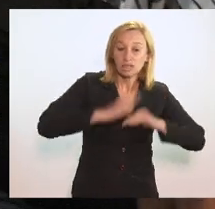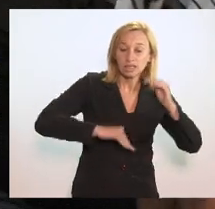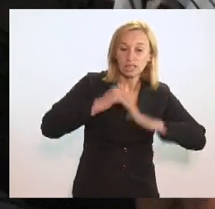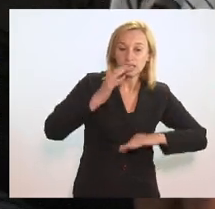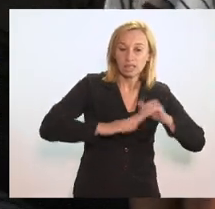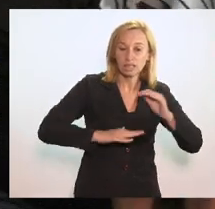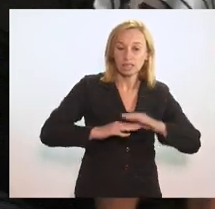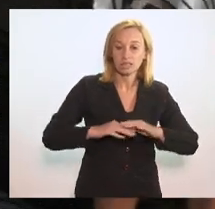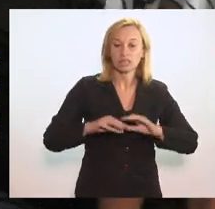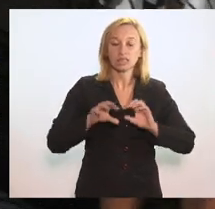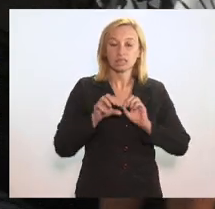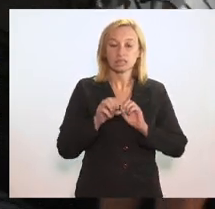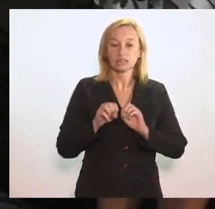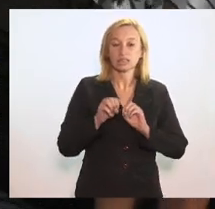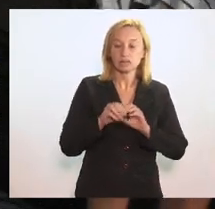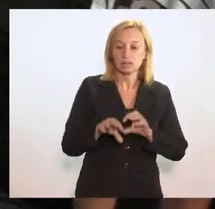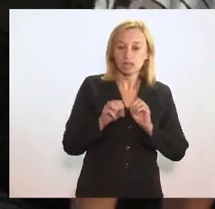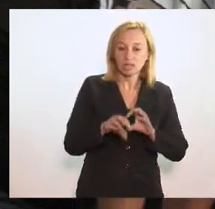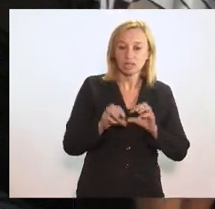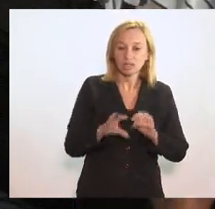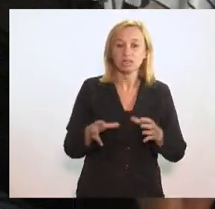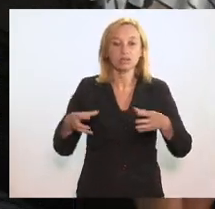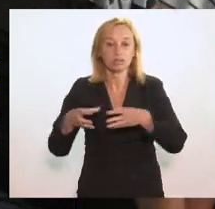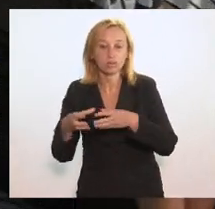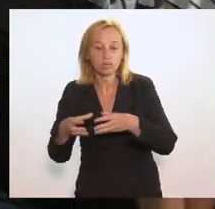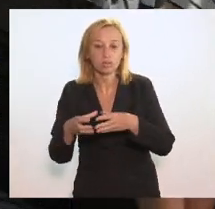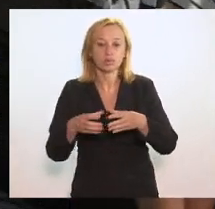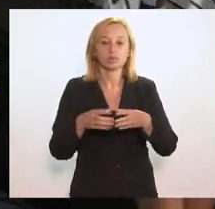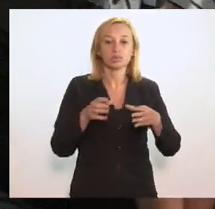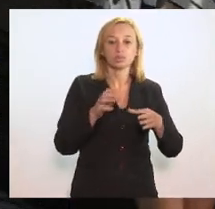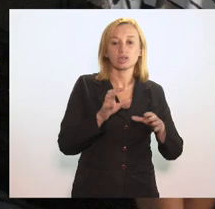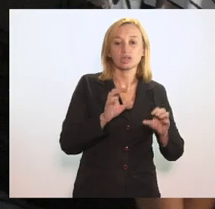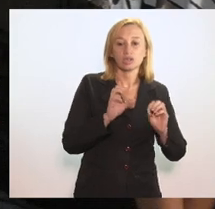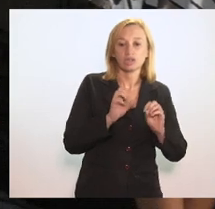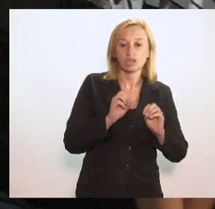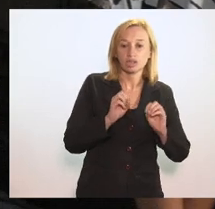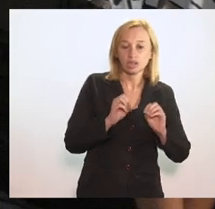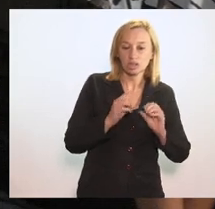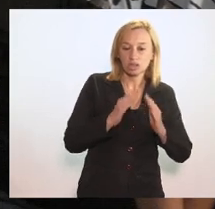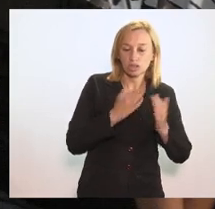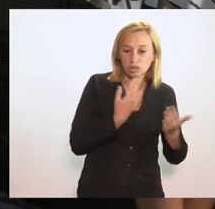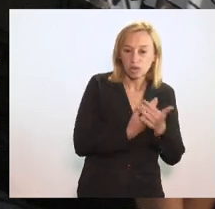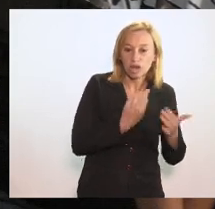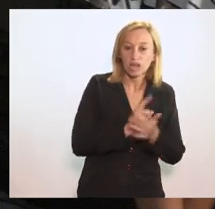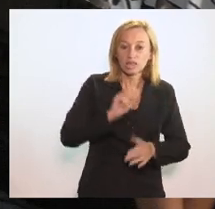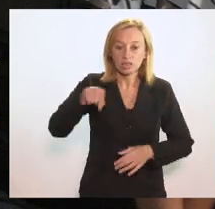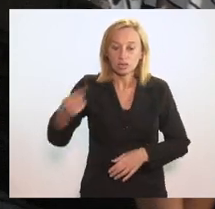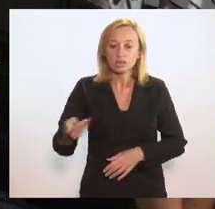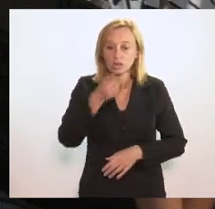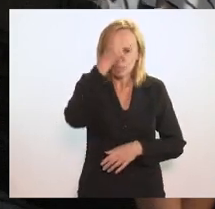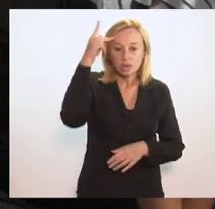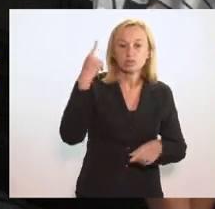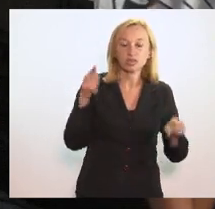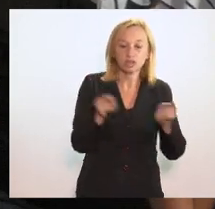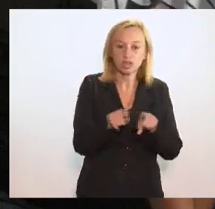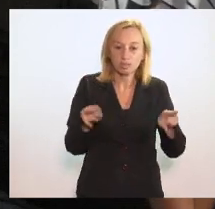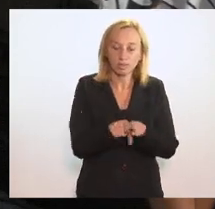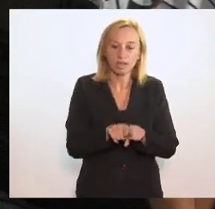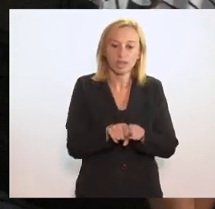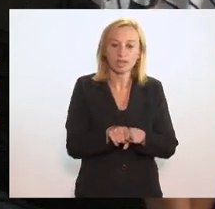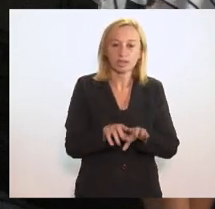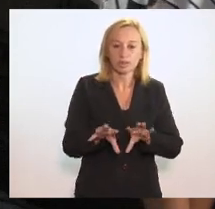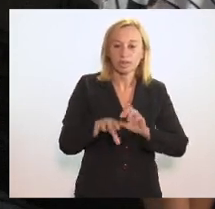de responsáveis e da comunidade escolar. Nesse sentido, essas outras pessoas também vão efetivar